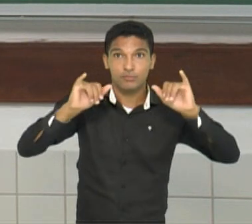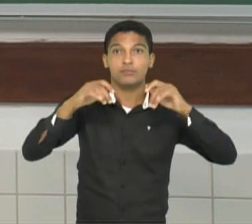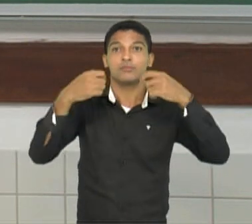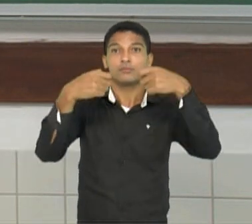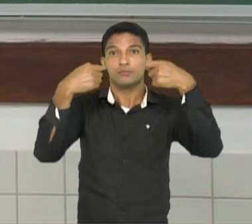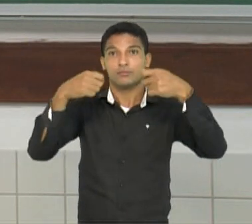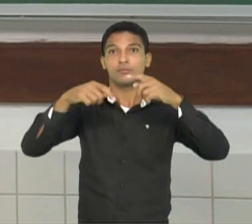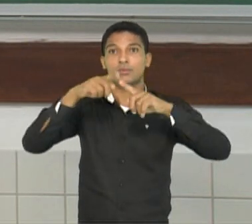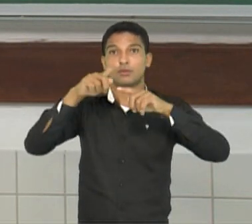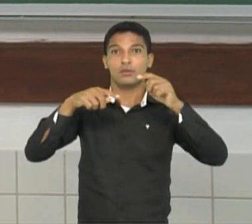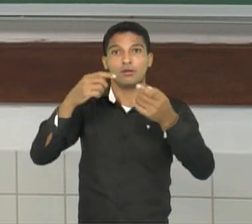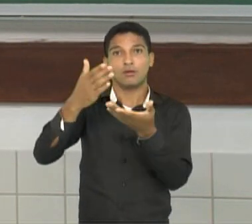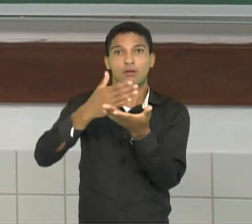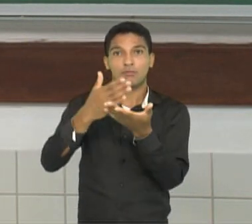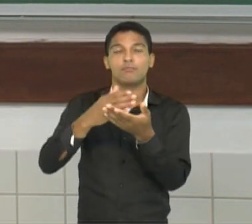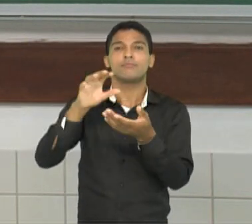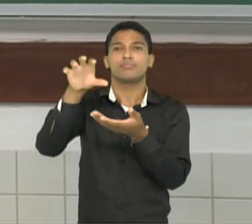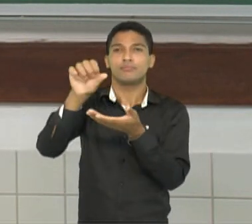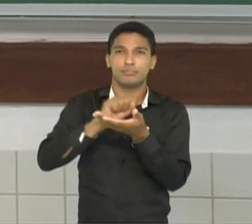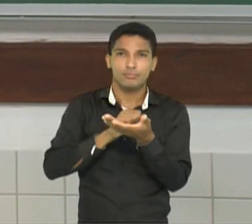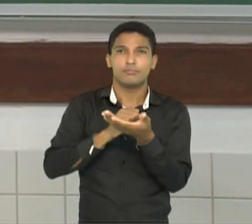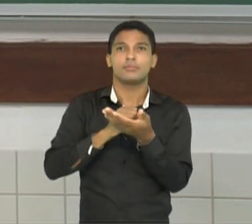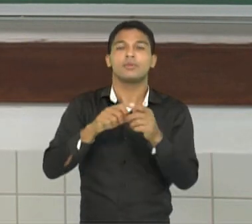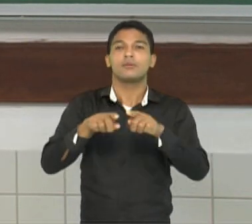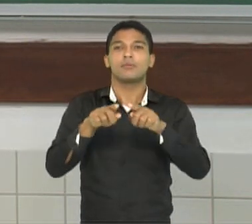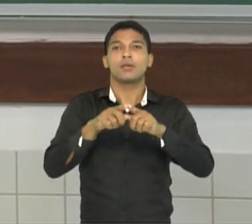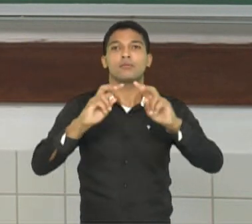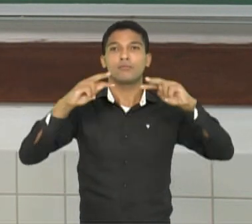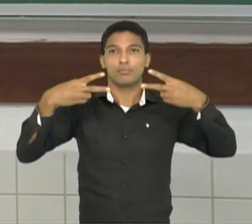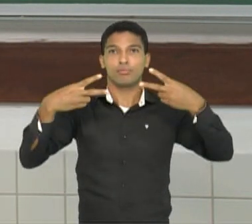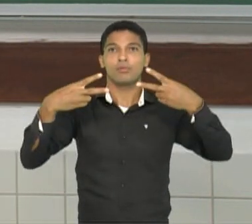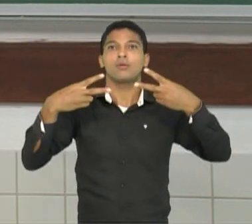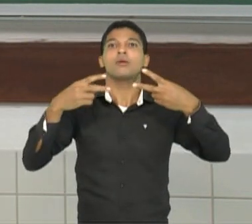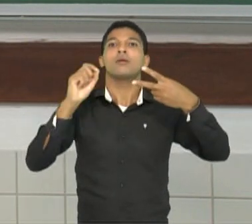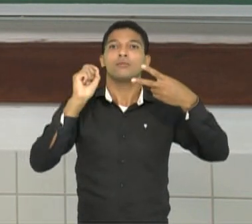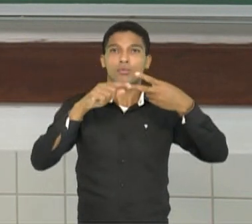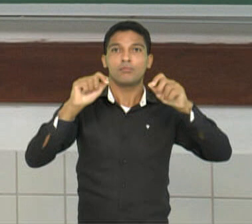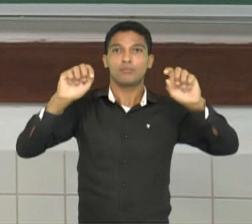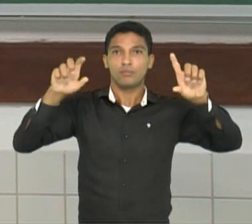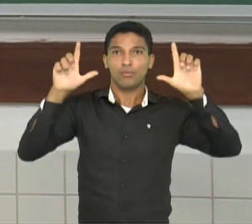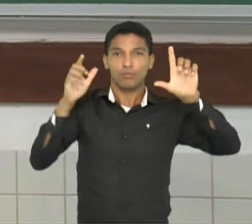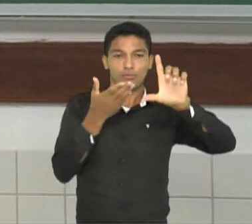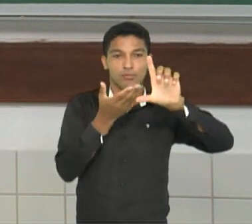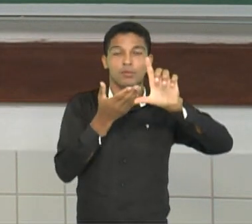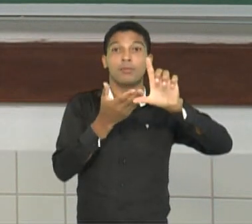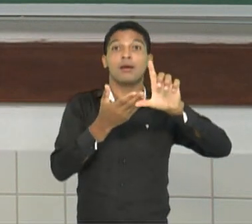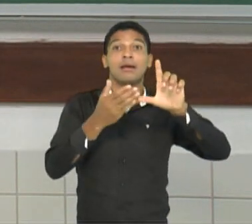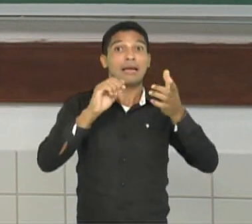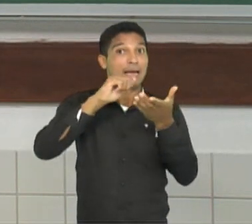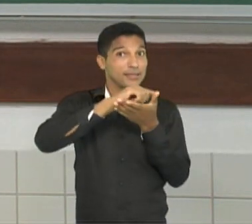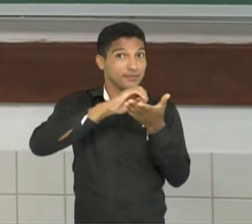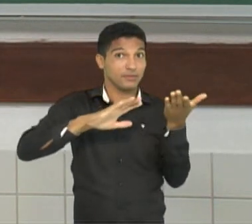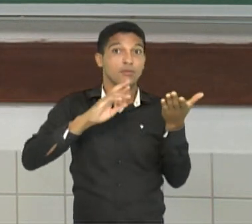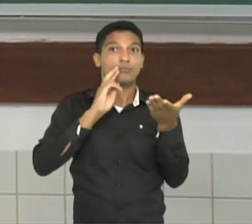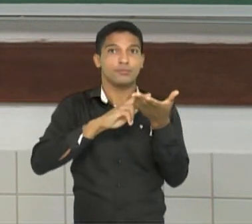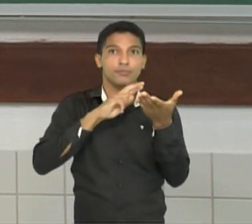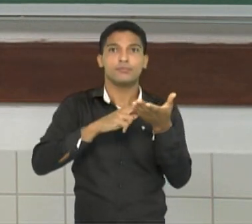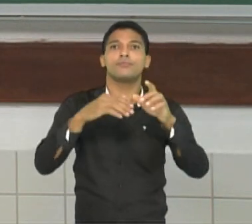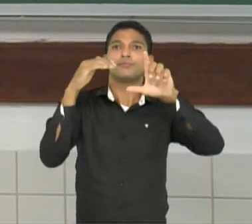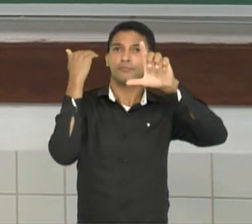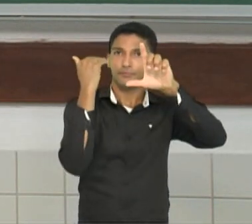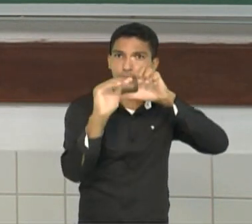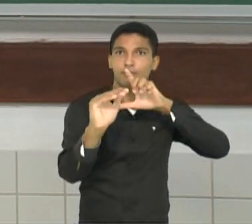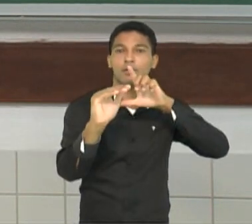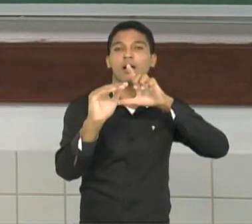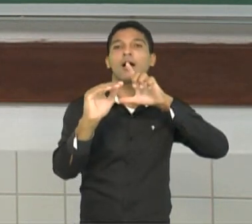mãos, registrar a presença através da atividade obrigatória lá no CLES, então você vai entrar, realizar, enviar, fica o registro da presença, fazer